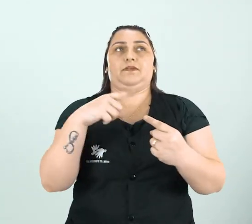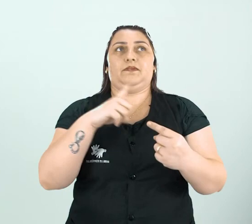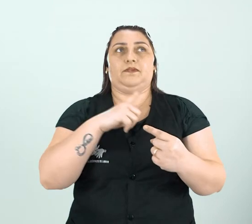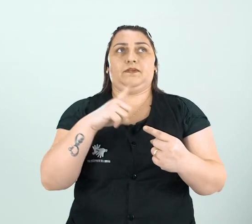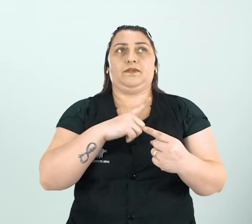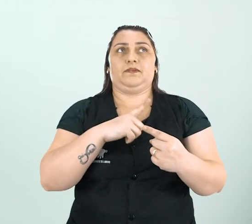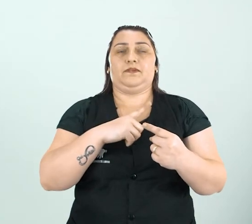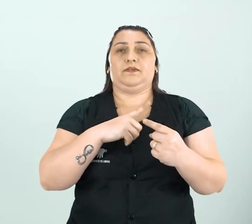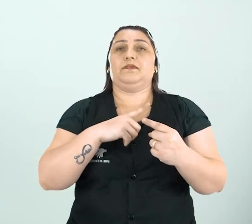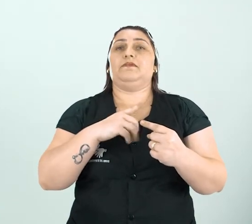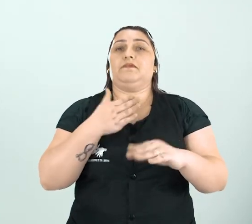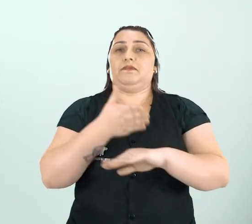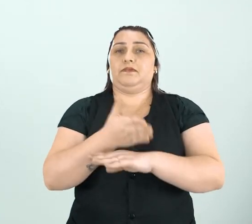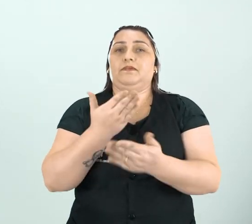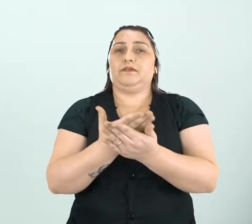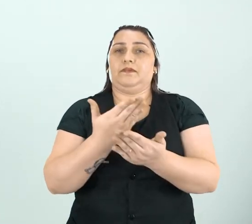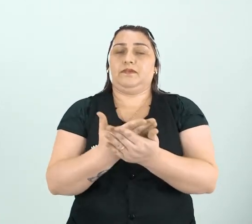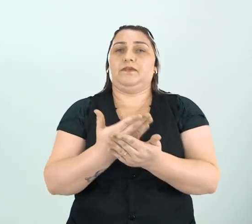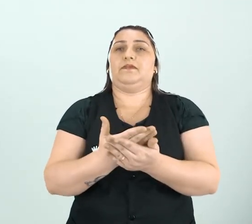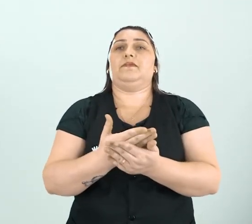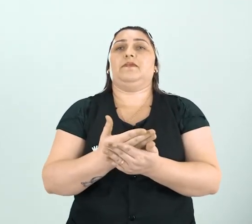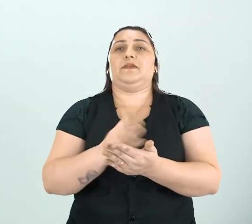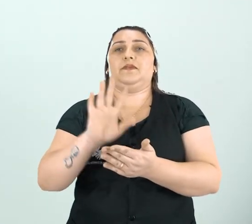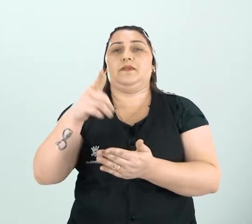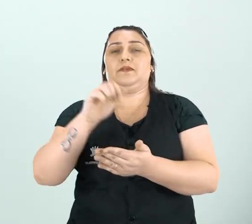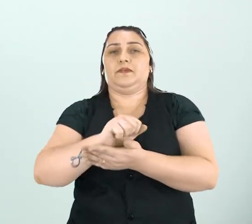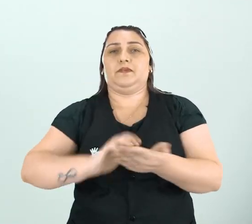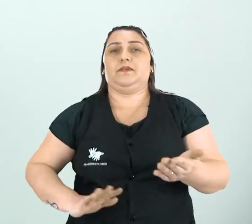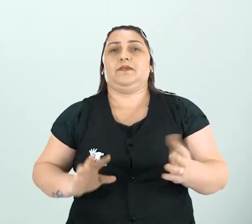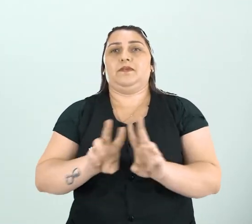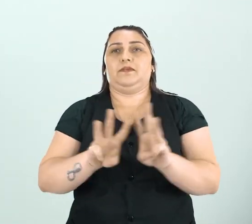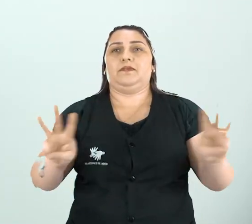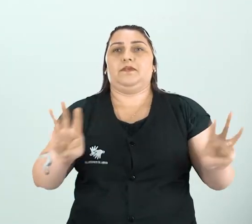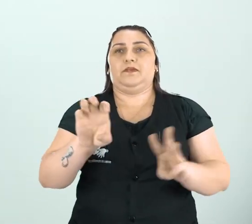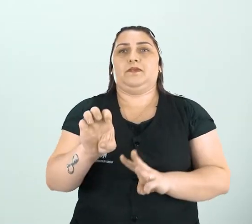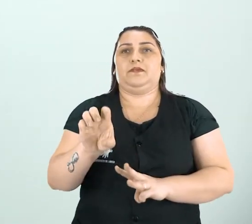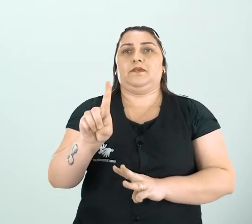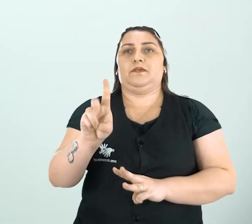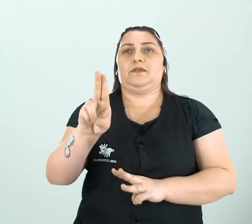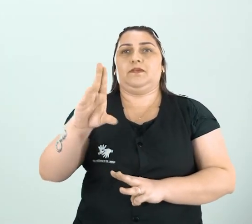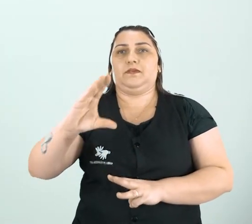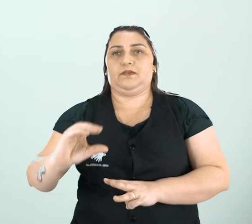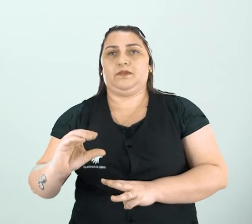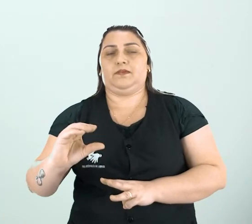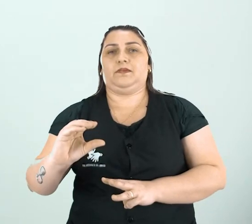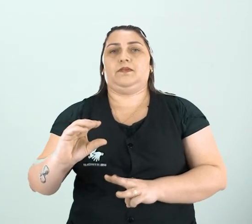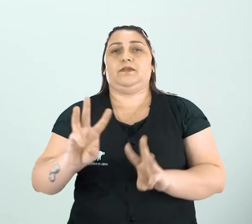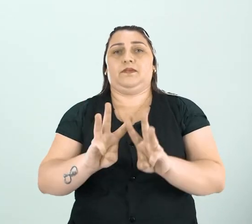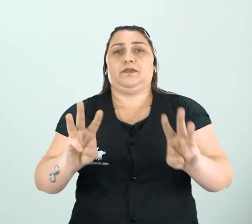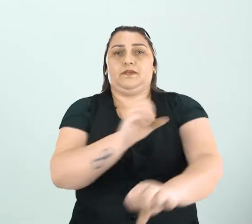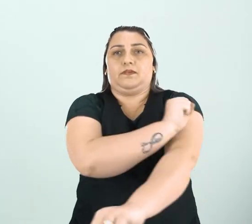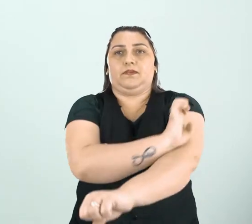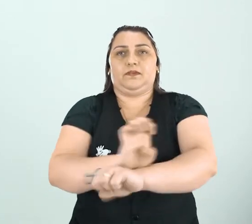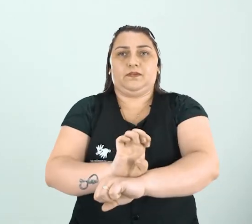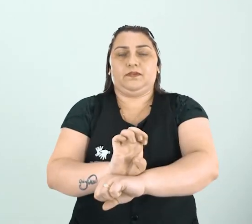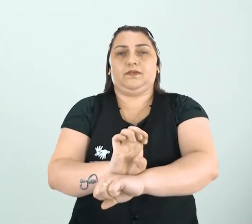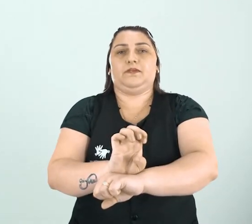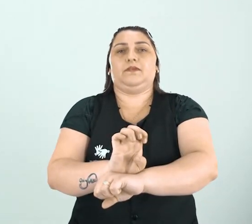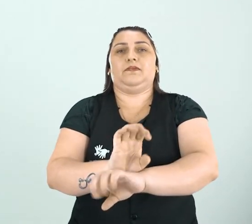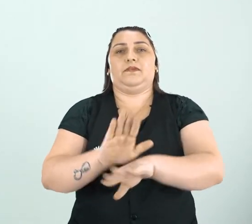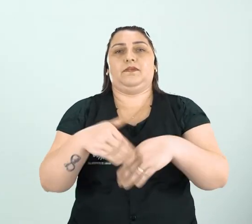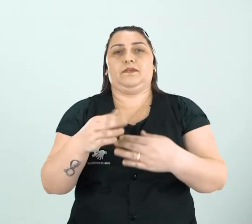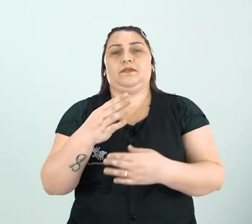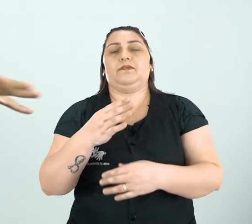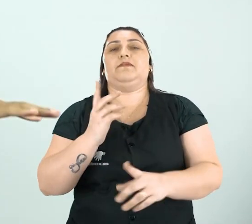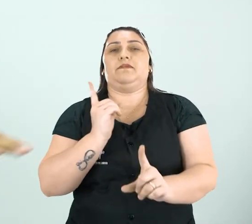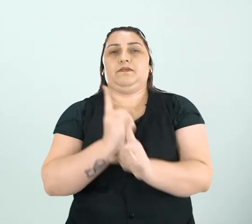teve. Para ter acesso a essa aula, assistir com mais calma e a outras atividades, acessem a plataforma do Educ, no site da Secretaria de Educação, que